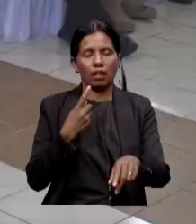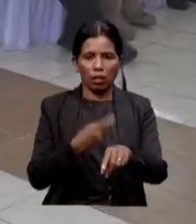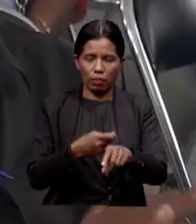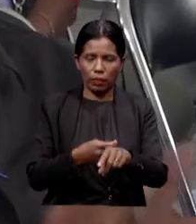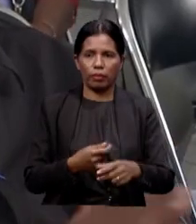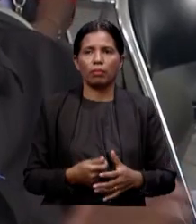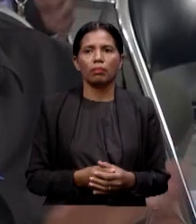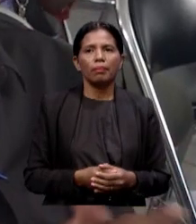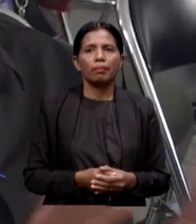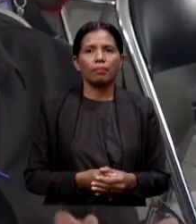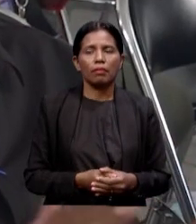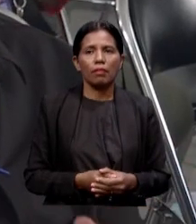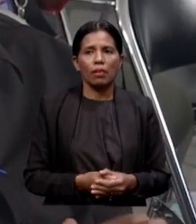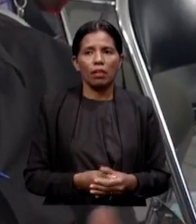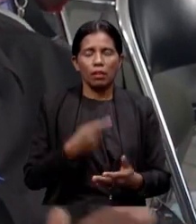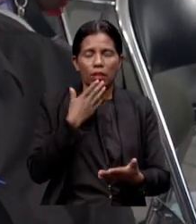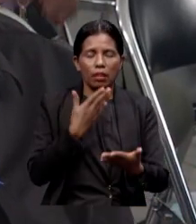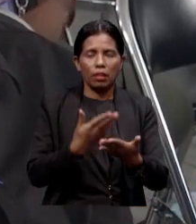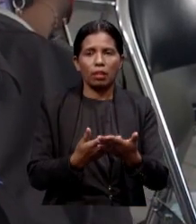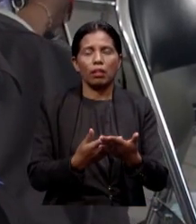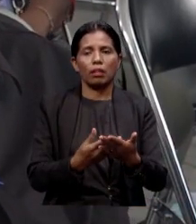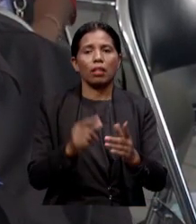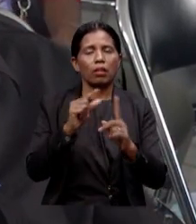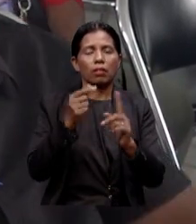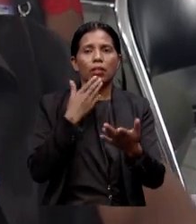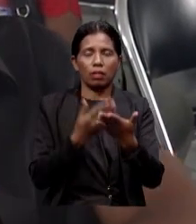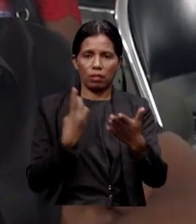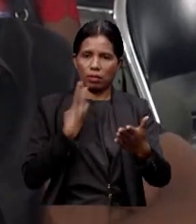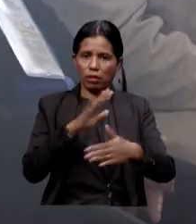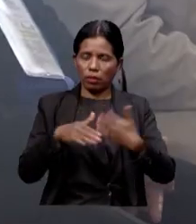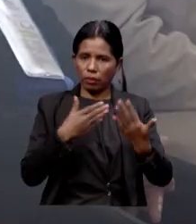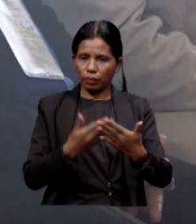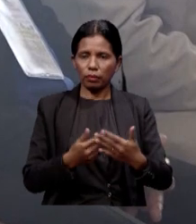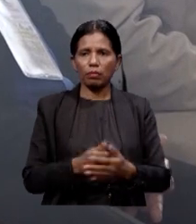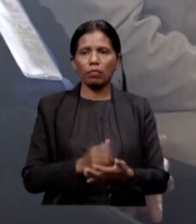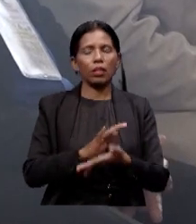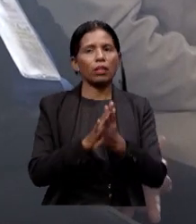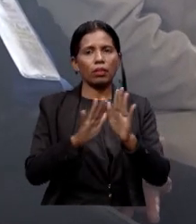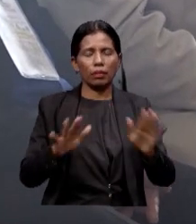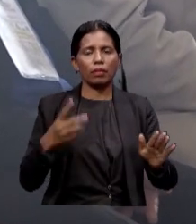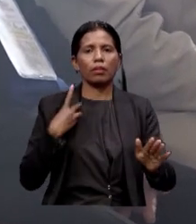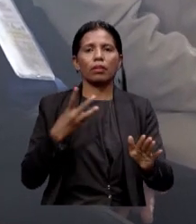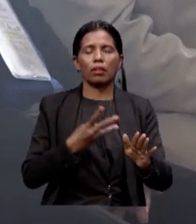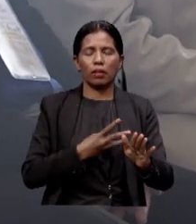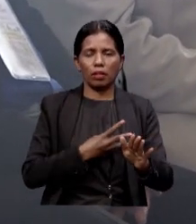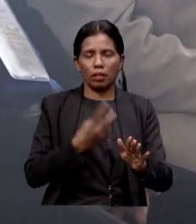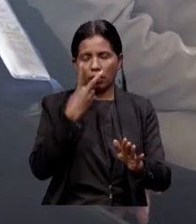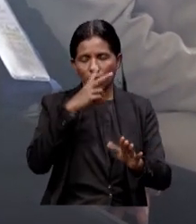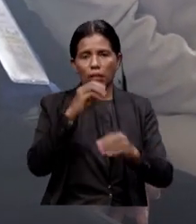otet palabra motivasan be tot buat ser ne hotu makalo kita tu lakon di konfiansa di politik